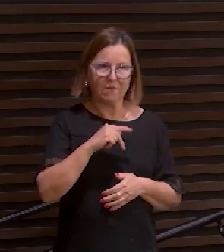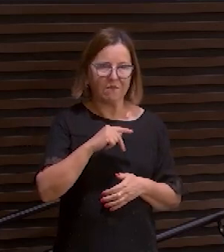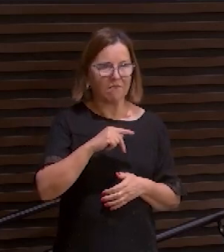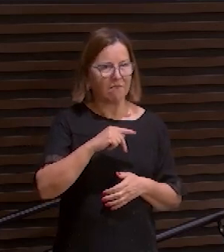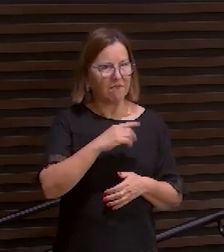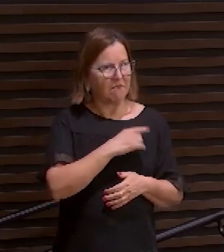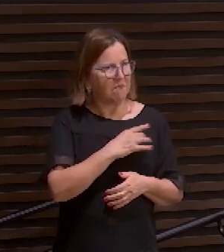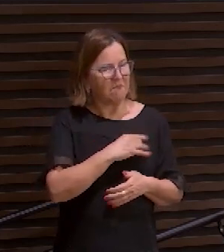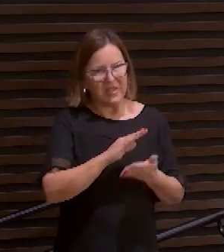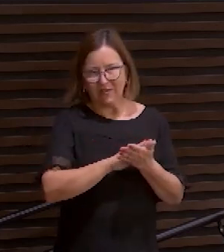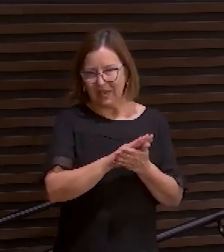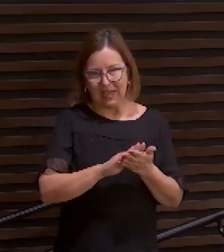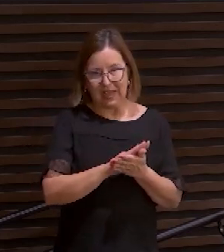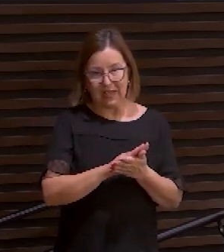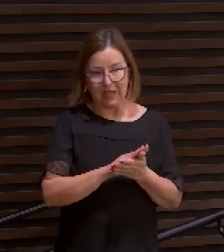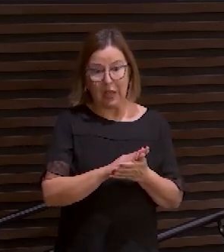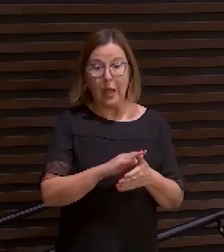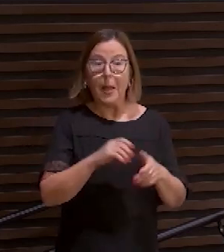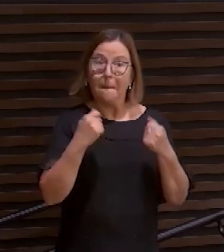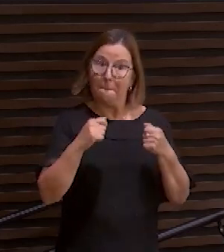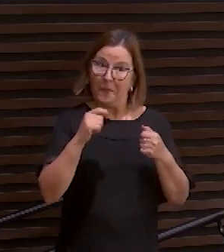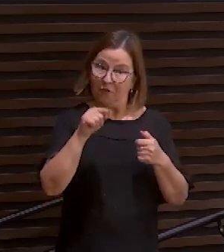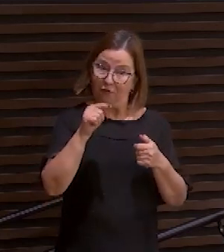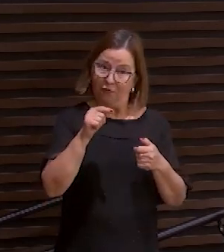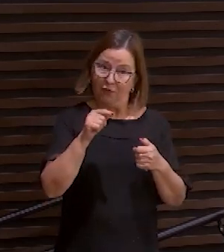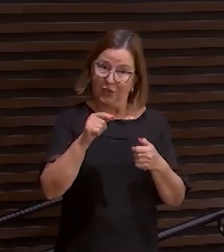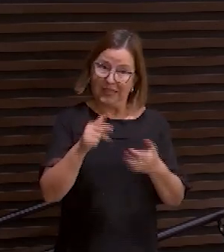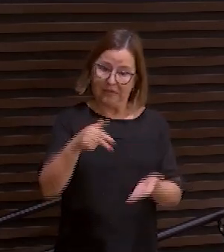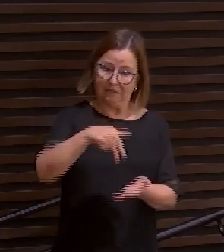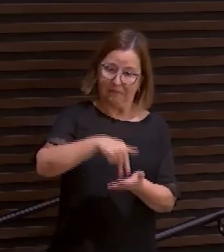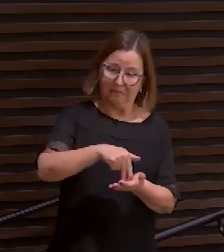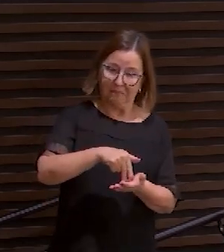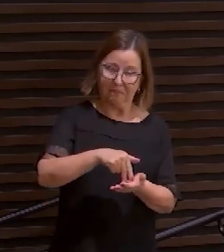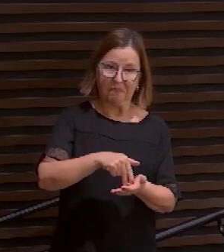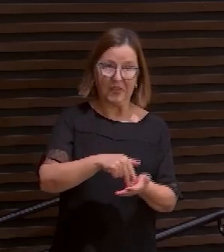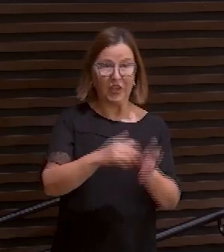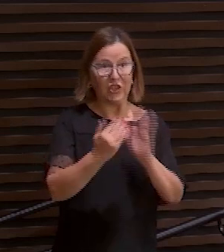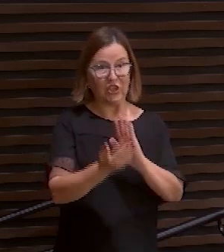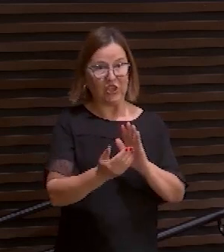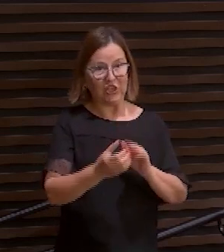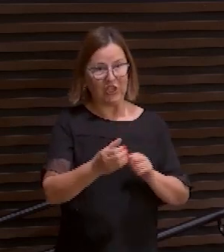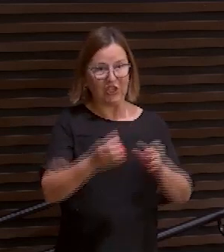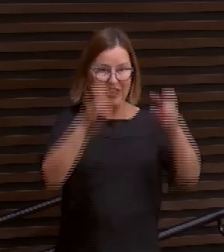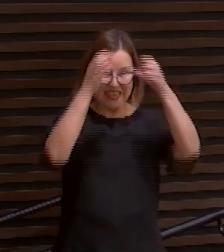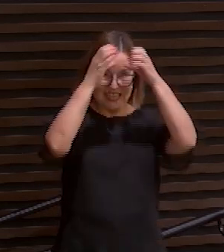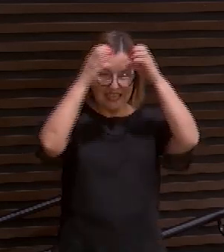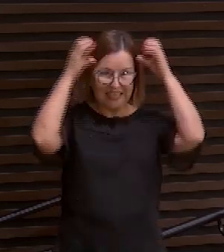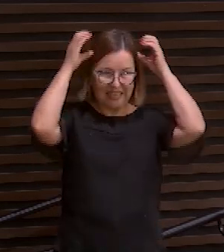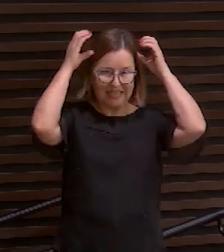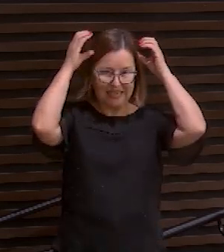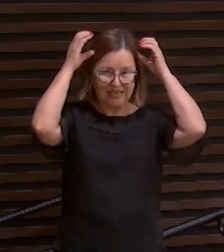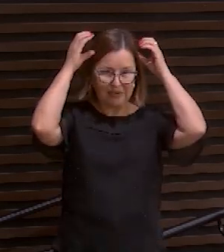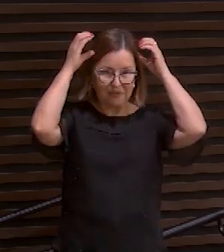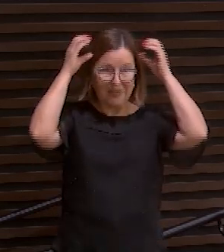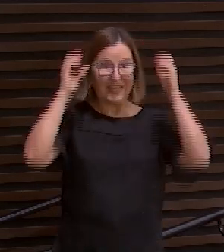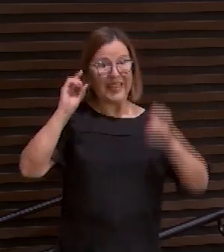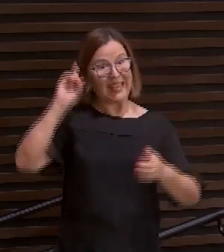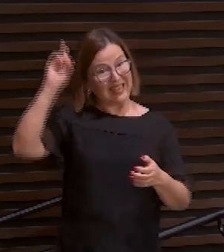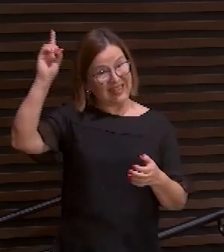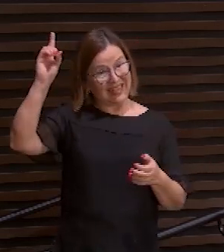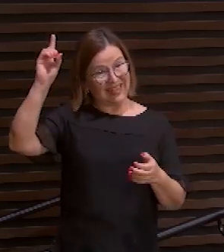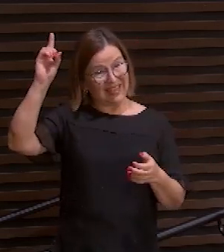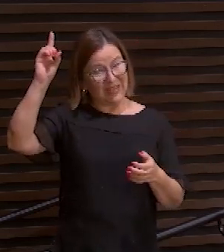perante César. E eis que Deus, por sua graça, te deu